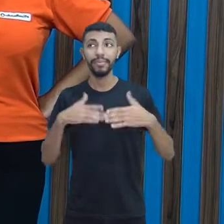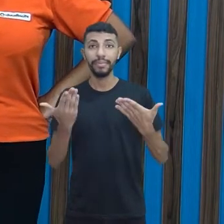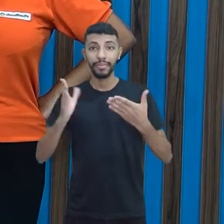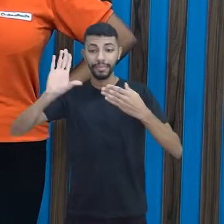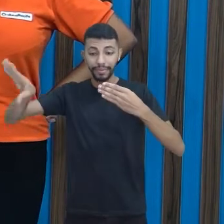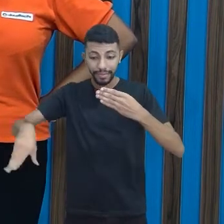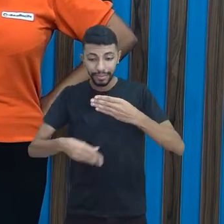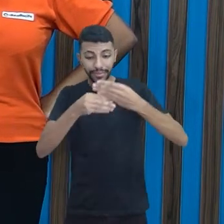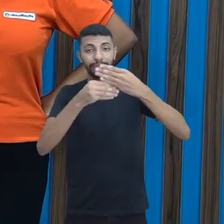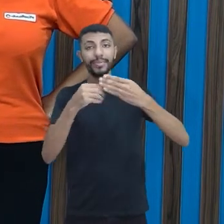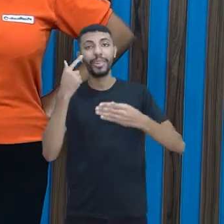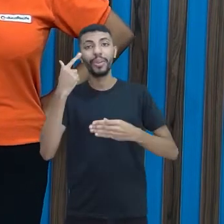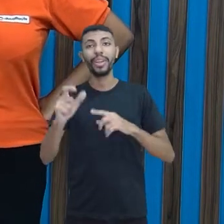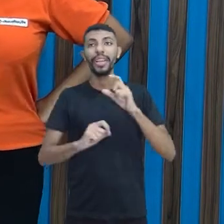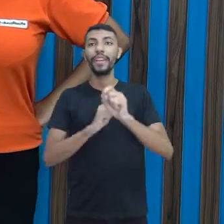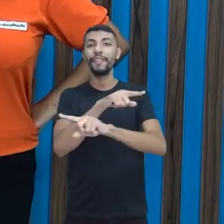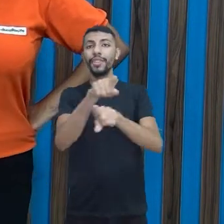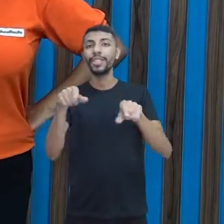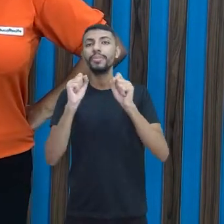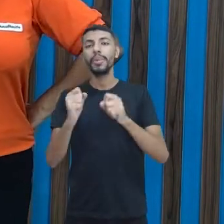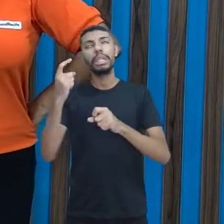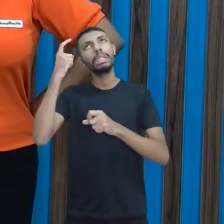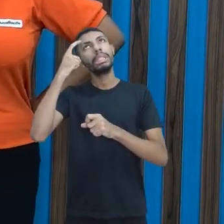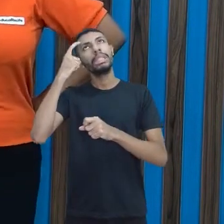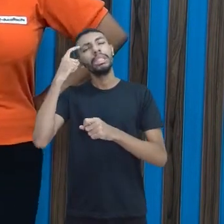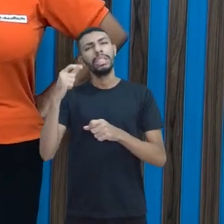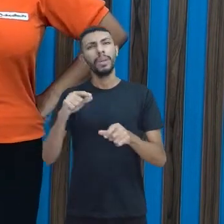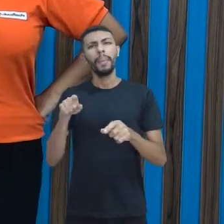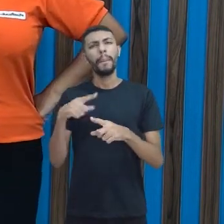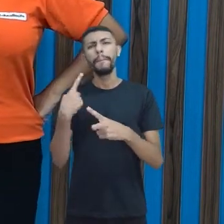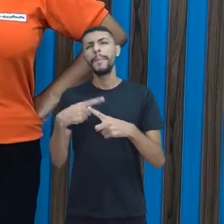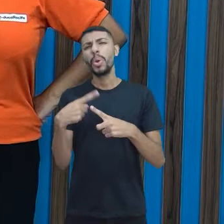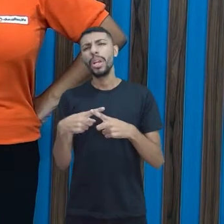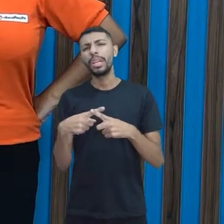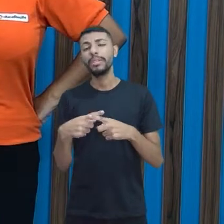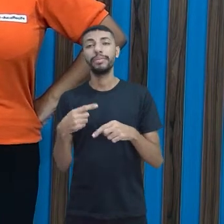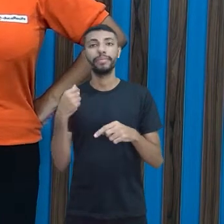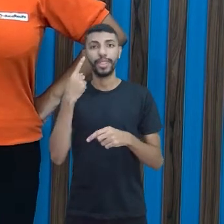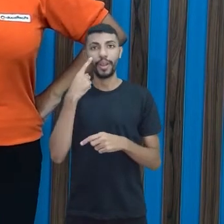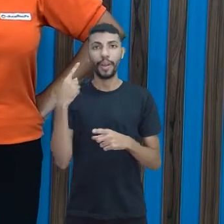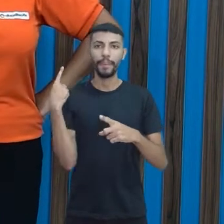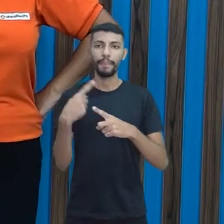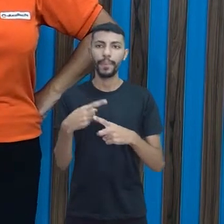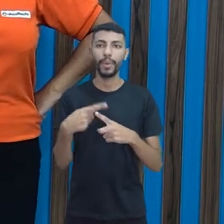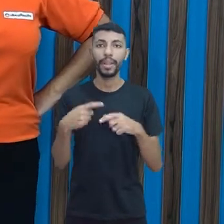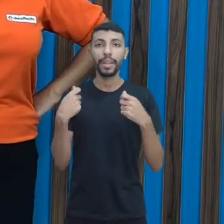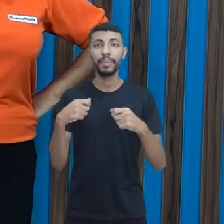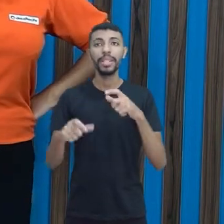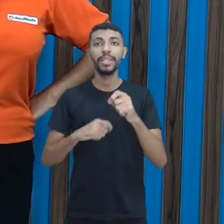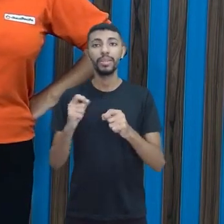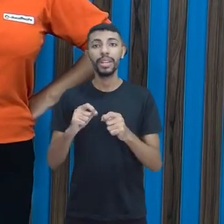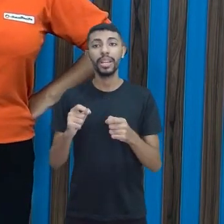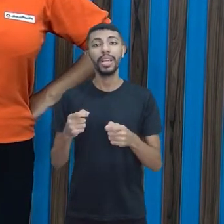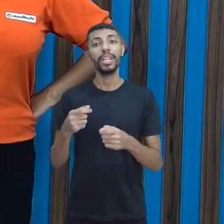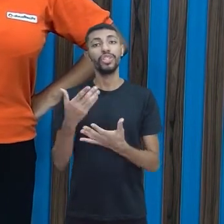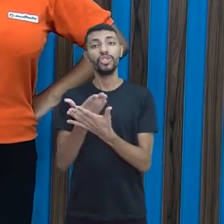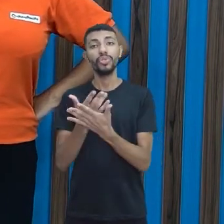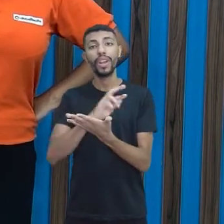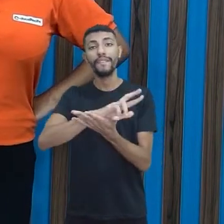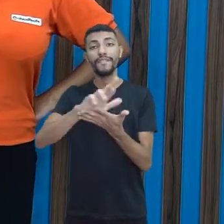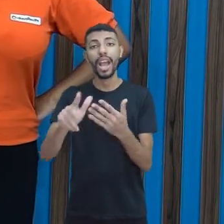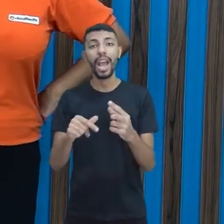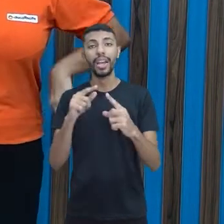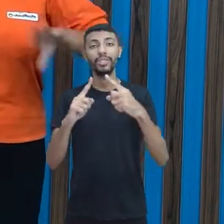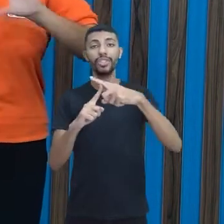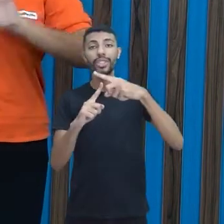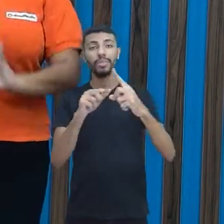a fala, vocês podem perguntar, mas por que precisa se consumir? Porque a gente precisa consumir diversos pontos de vista. A gente